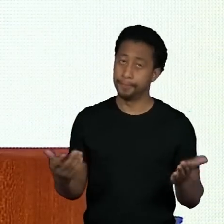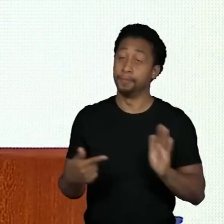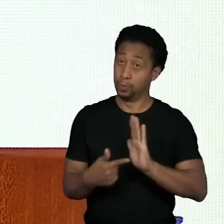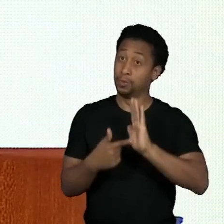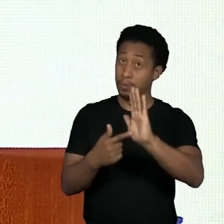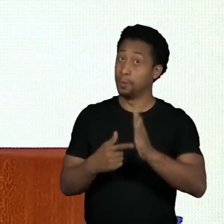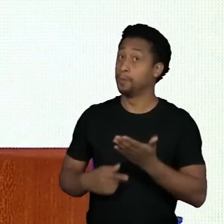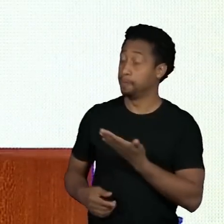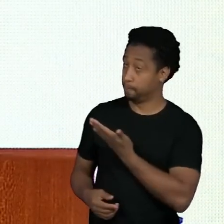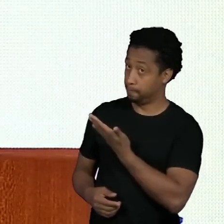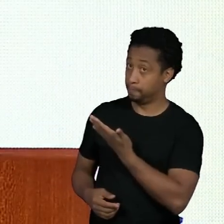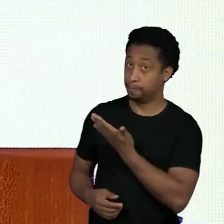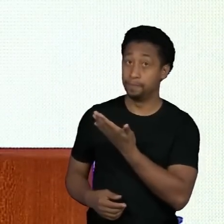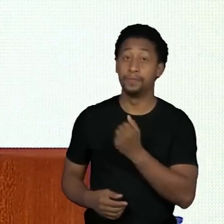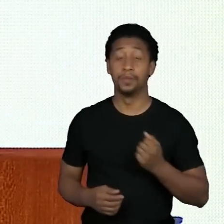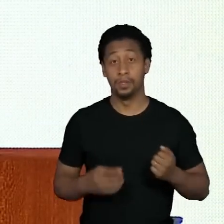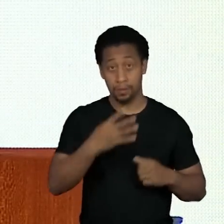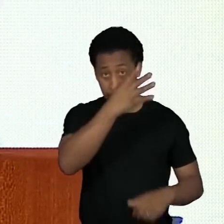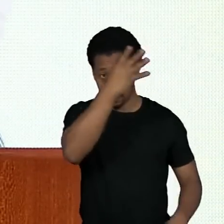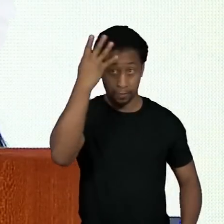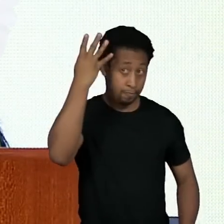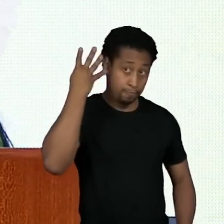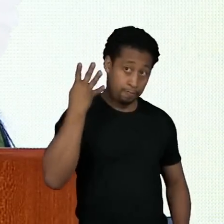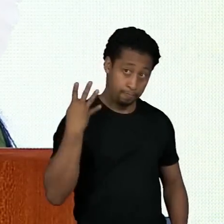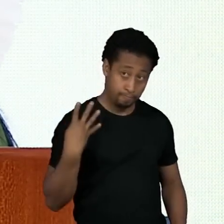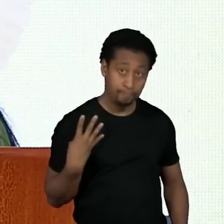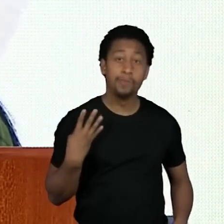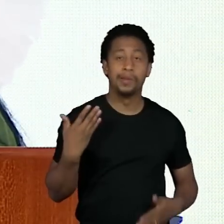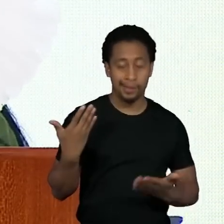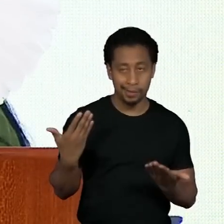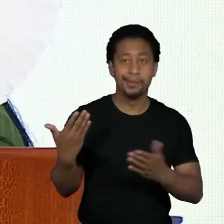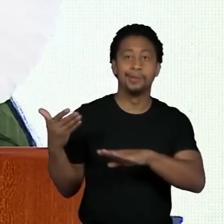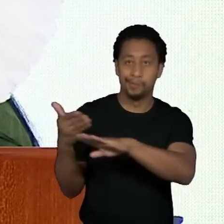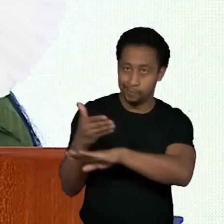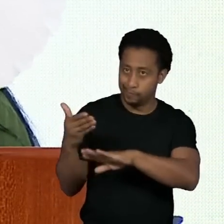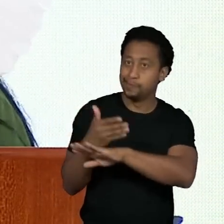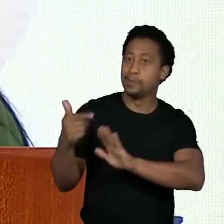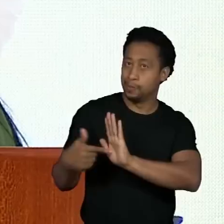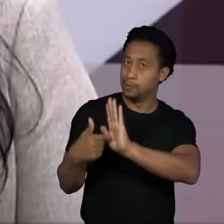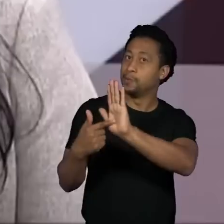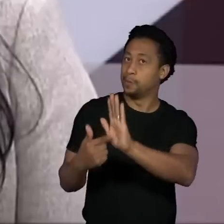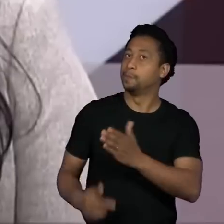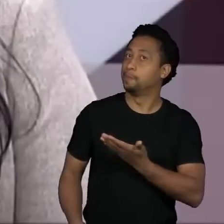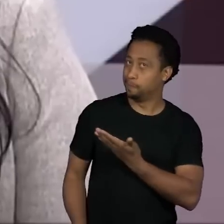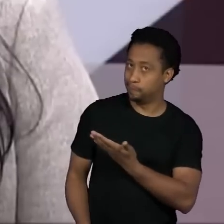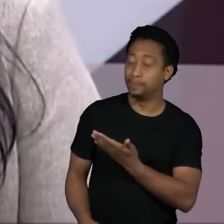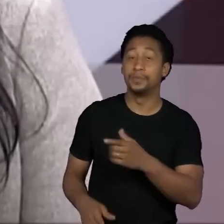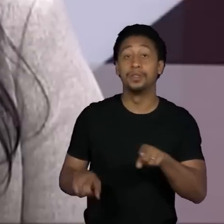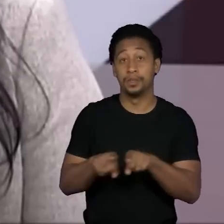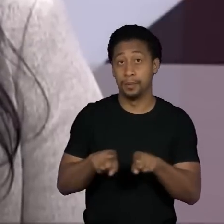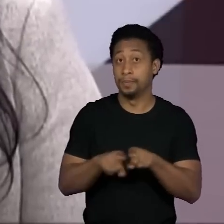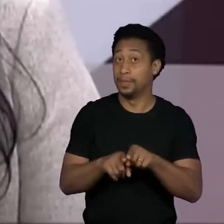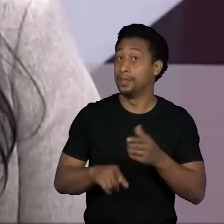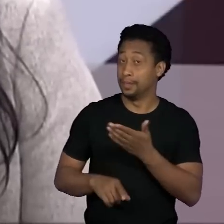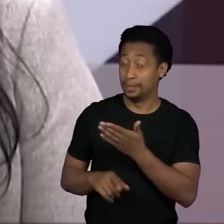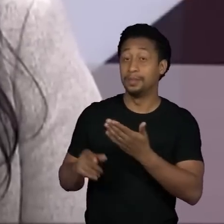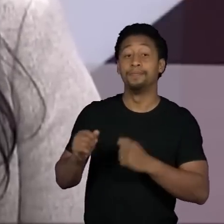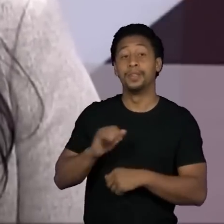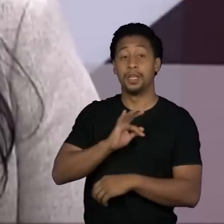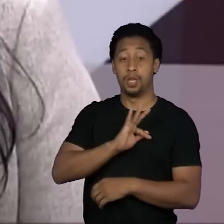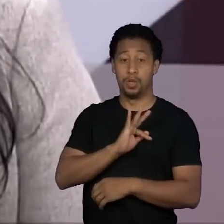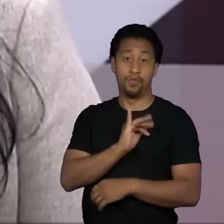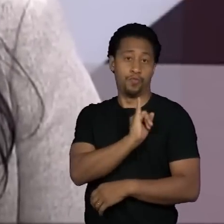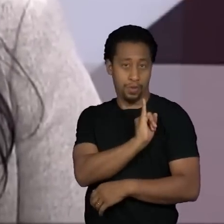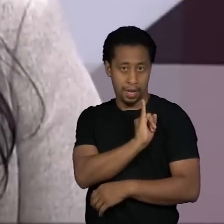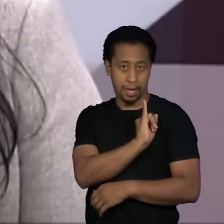Nós temos o Ministério dos Povos Indígenas, que está sob o comando da Soninha Guajajara. Nós temos a FUNAI, sob a direção